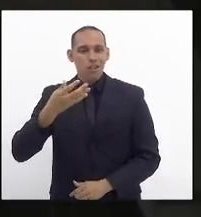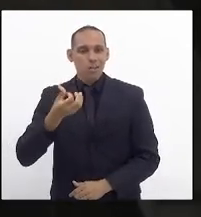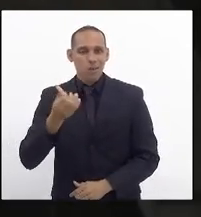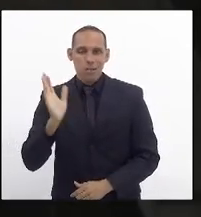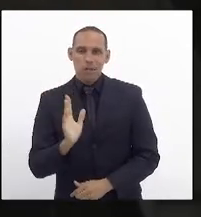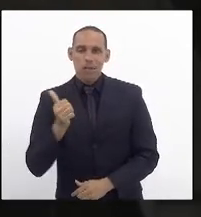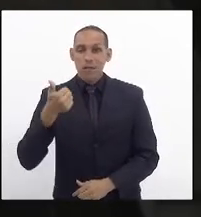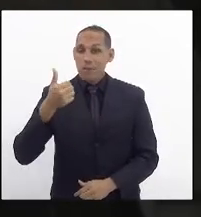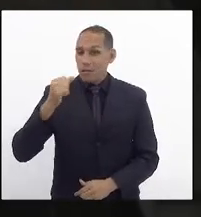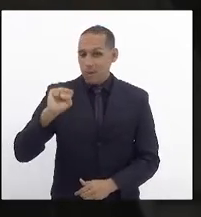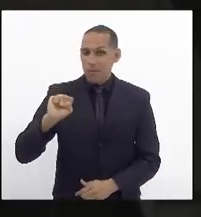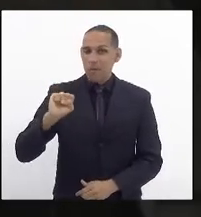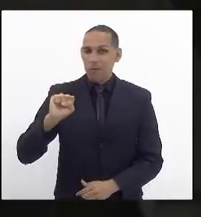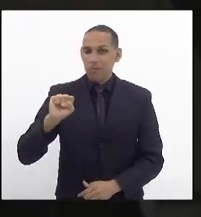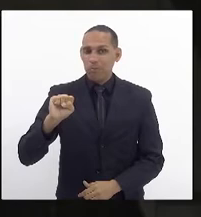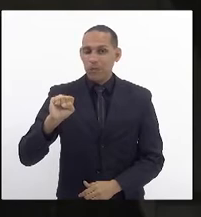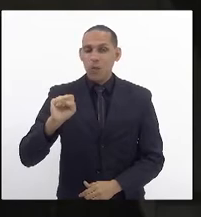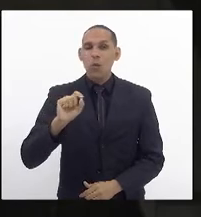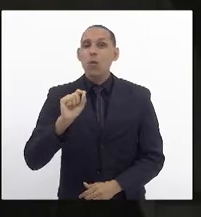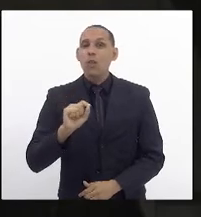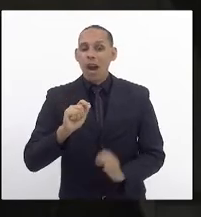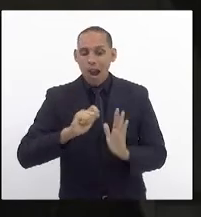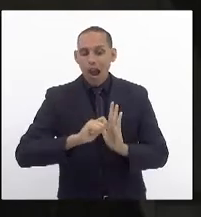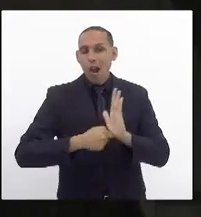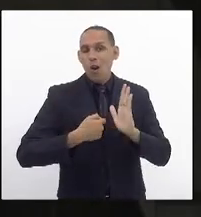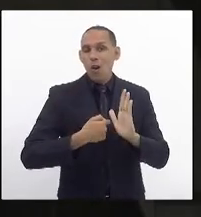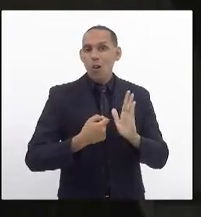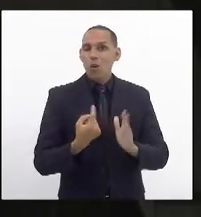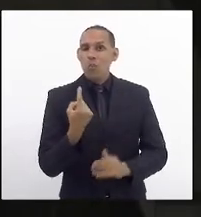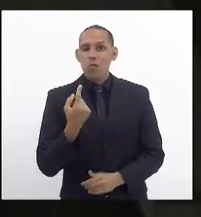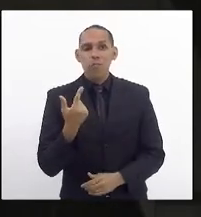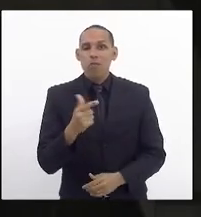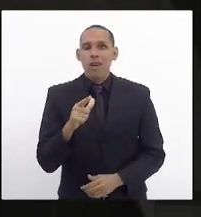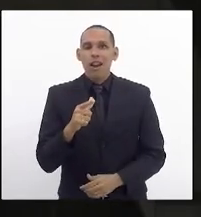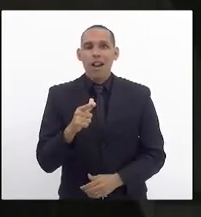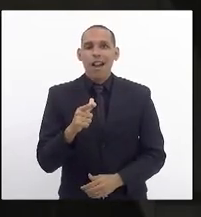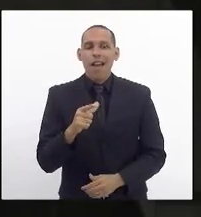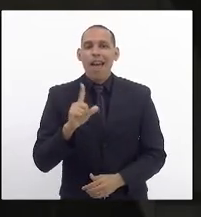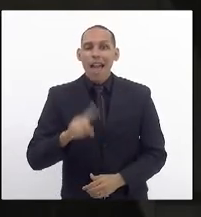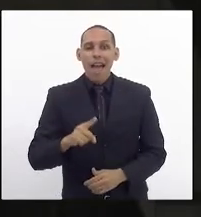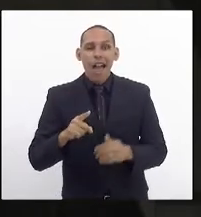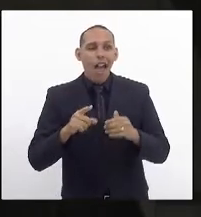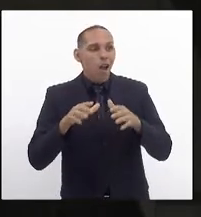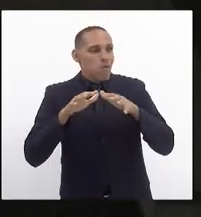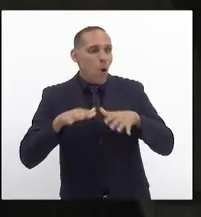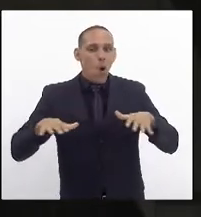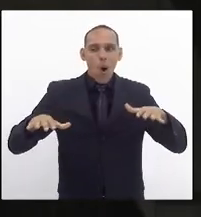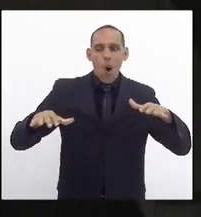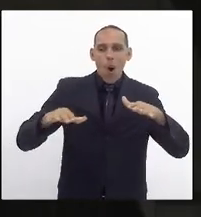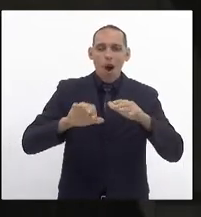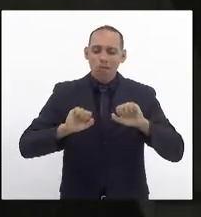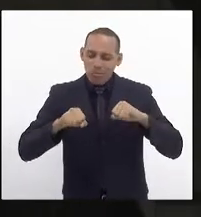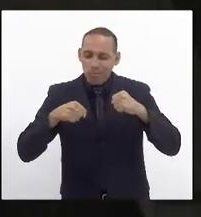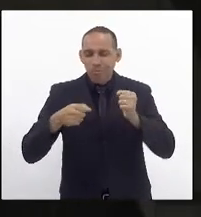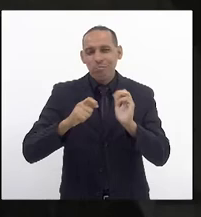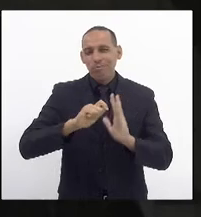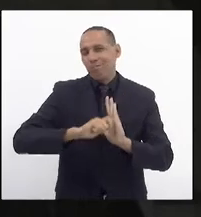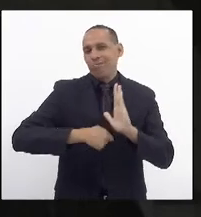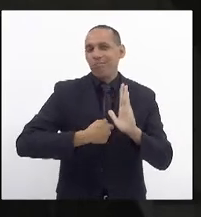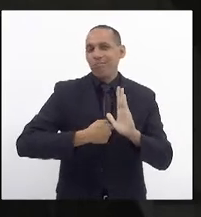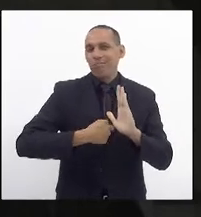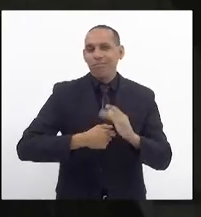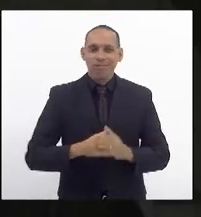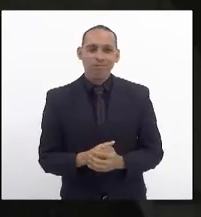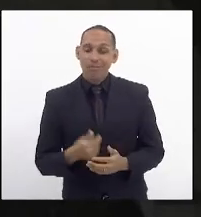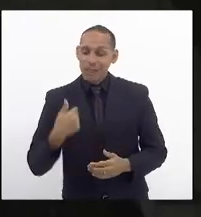horas que não tem um autor mas que foi o esforço coletivo da sua casa do pau